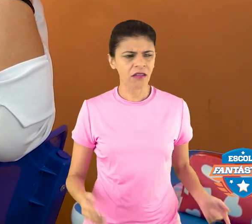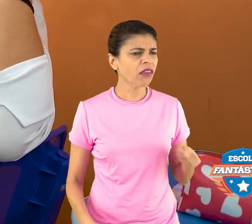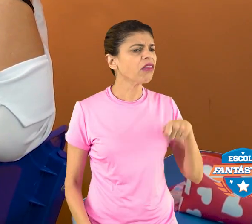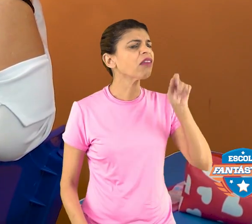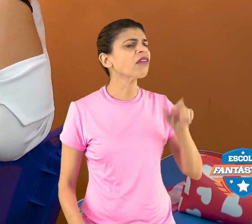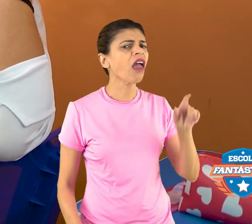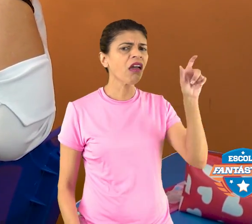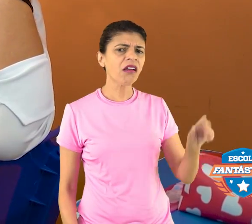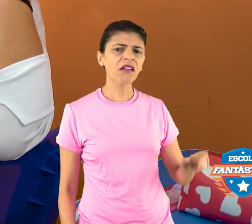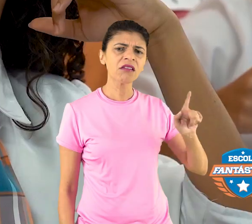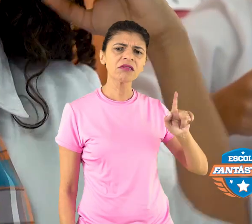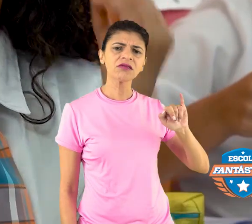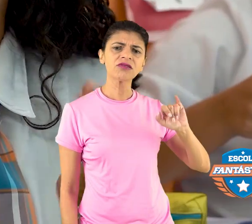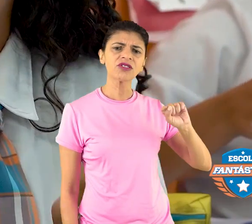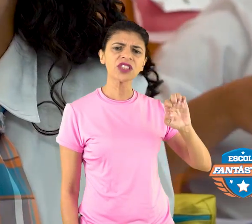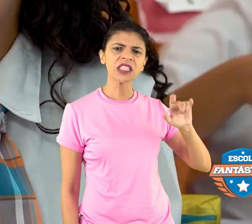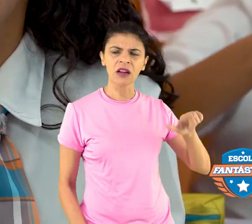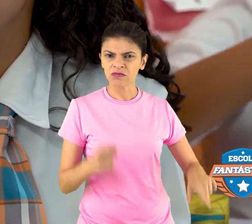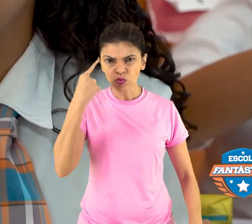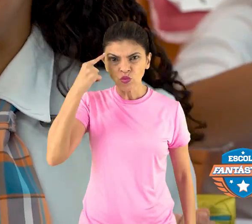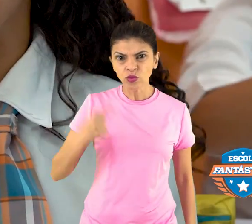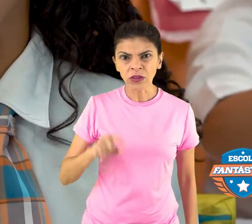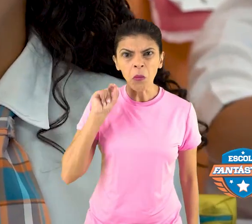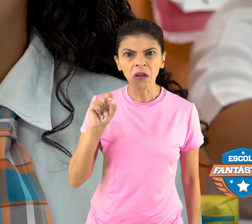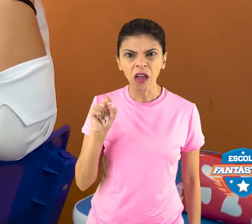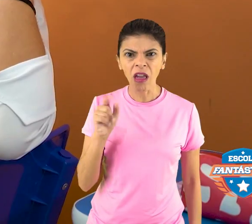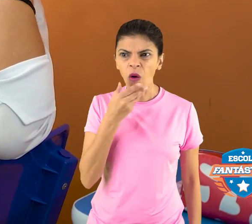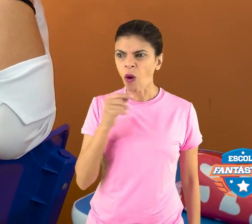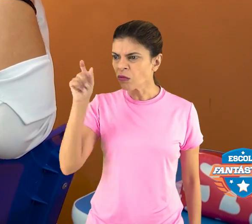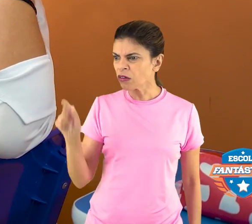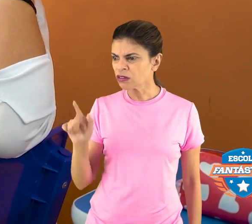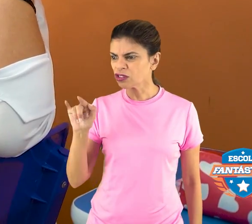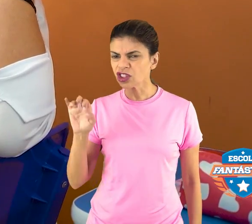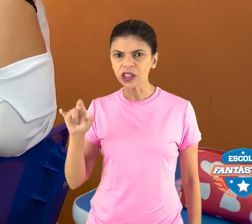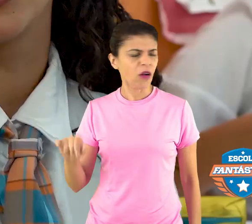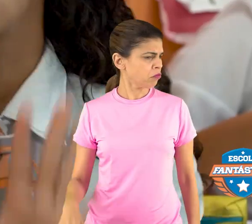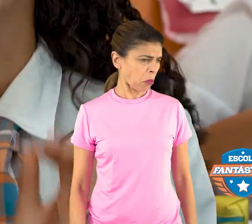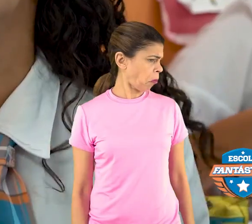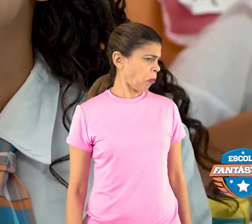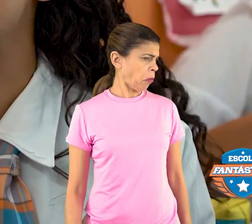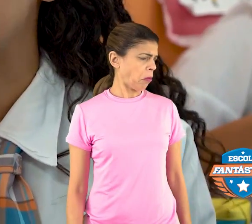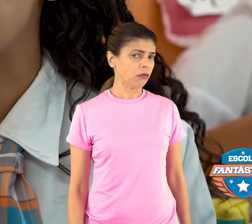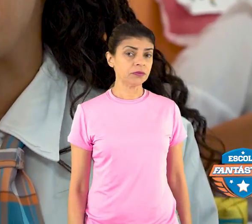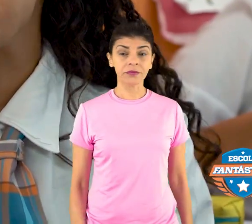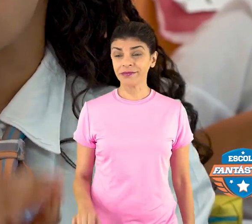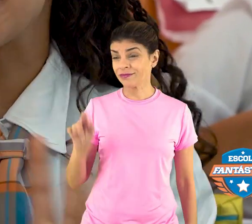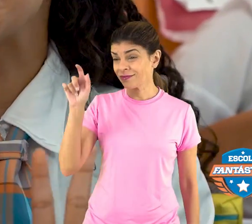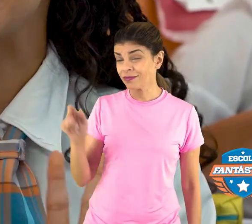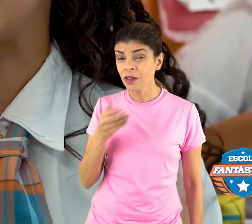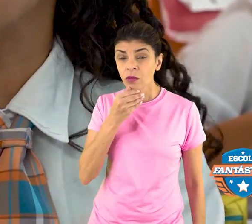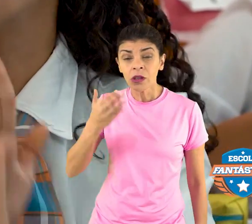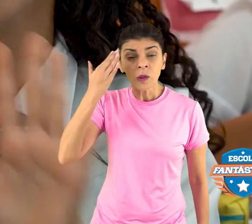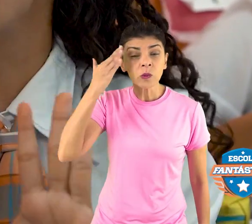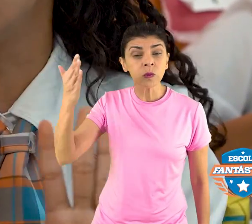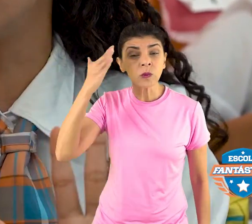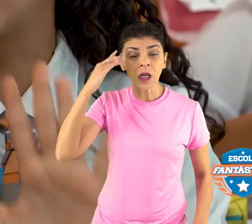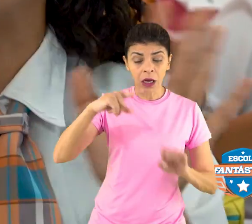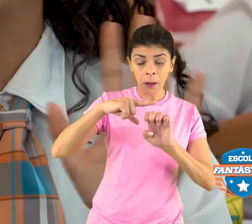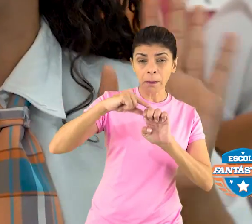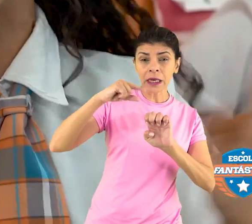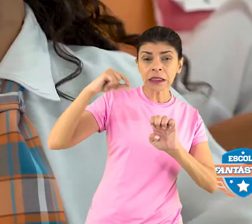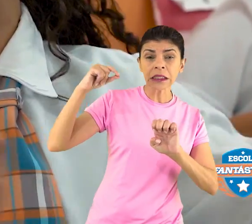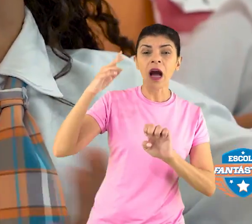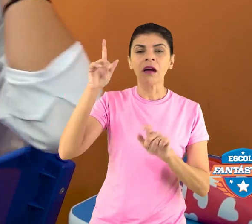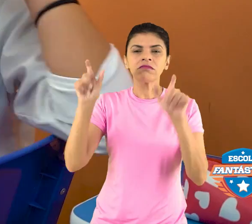é Giselo? Você não sabe quem é Giselo? Não. O Giselo é o maior empresário do mundo